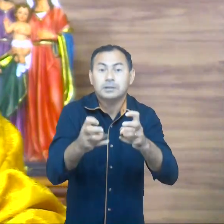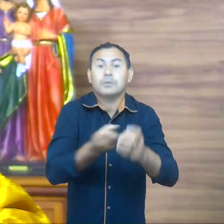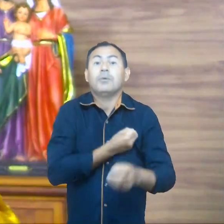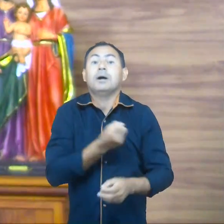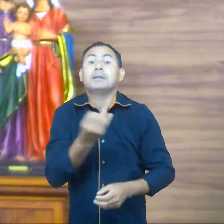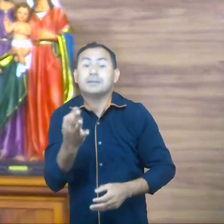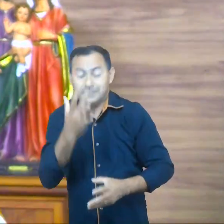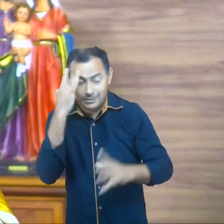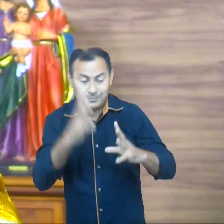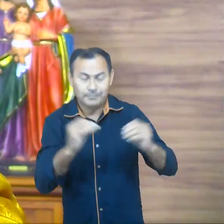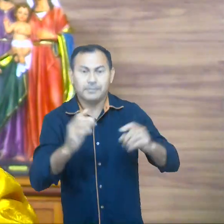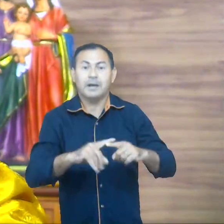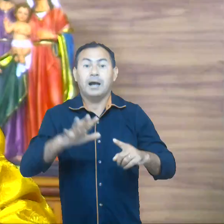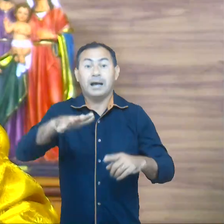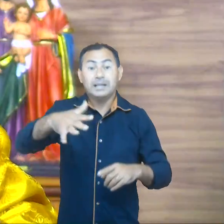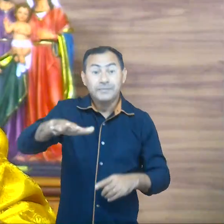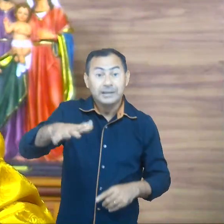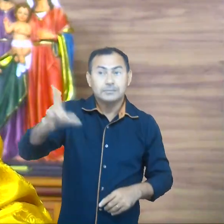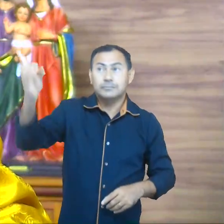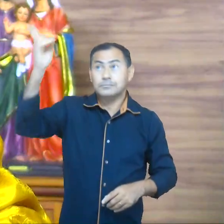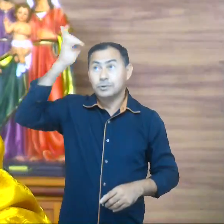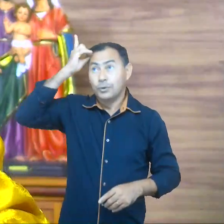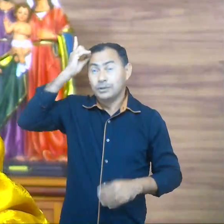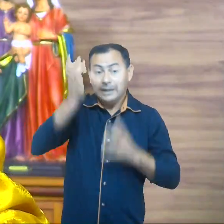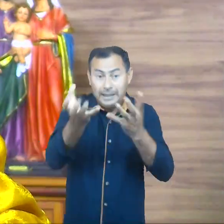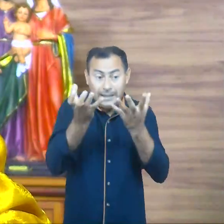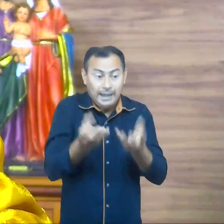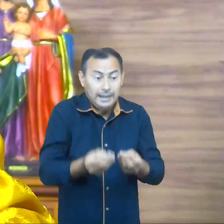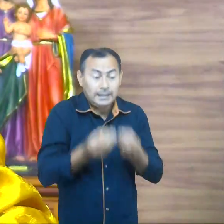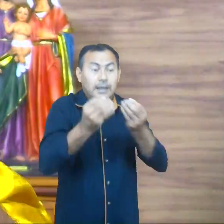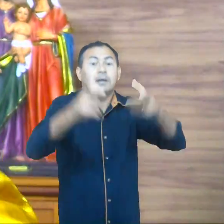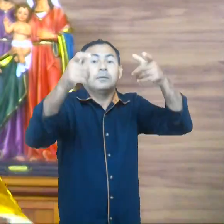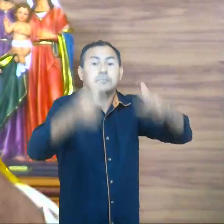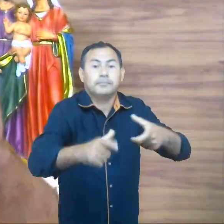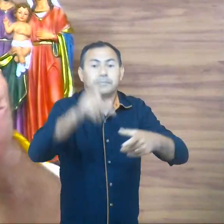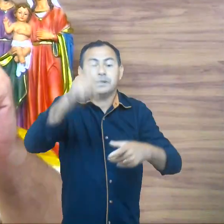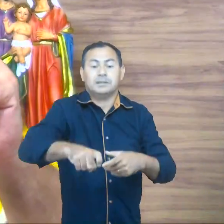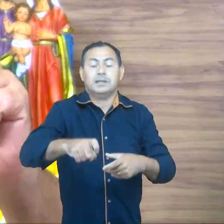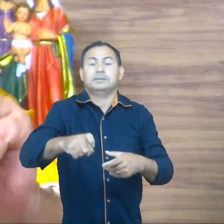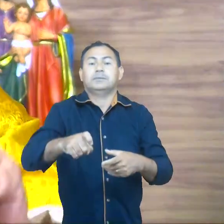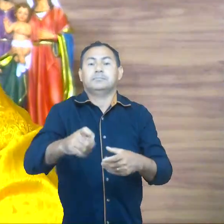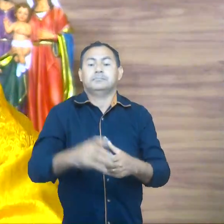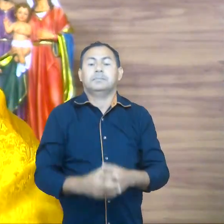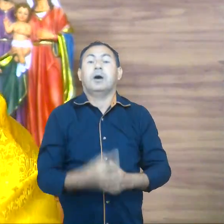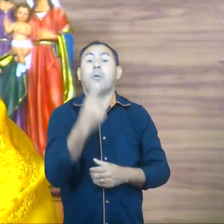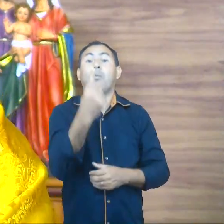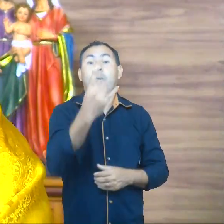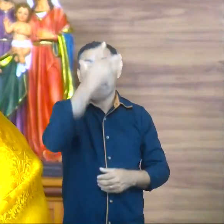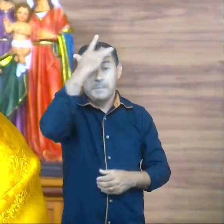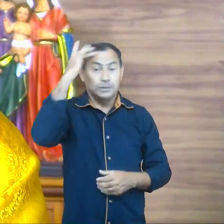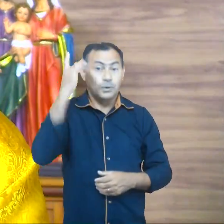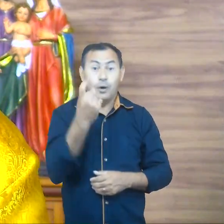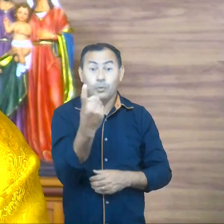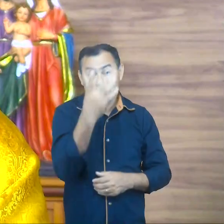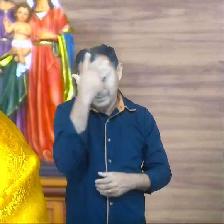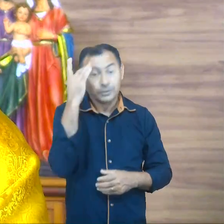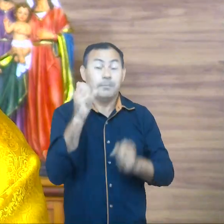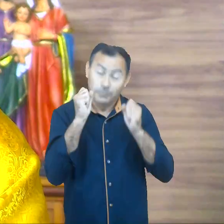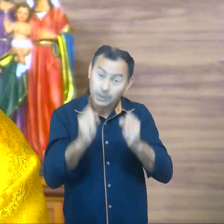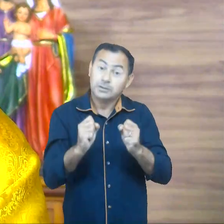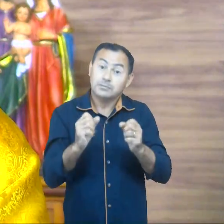Mas às vezes o dom que o Senhor quer para aquela região, seja para uma pessoa só,